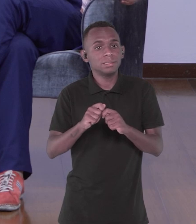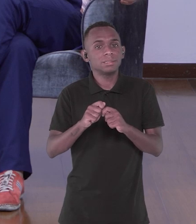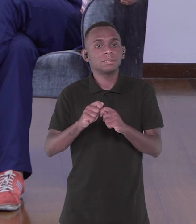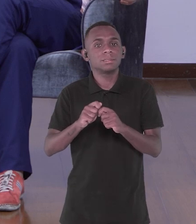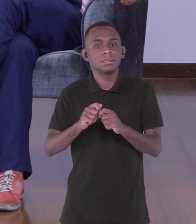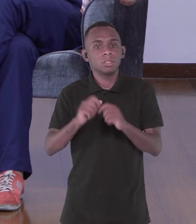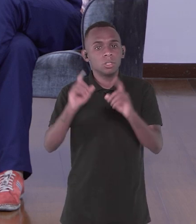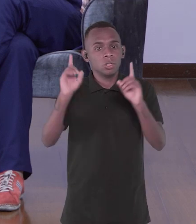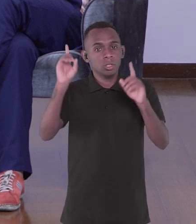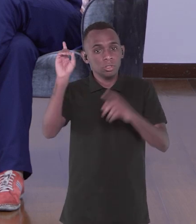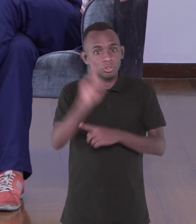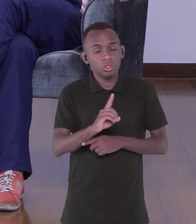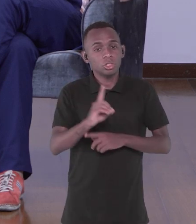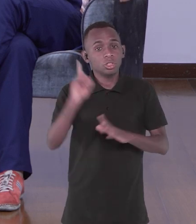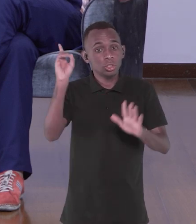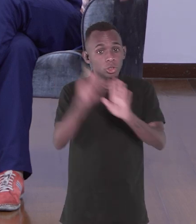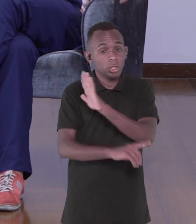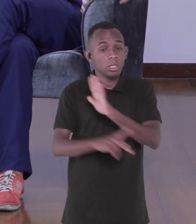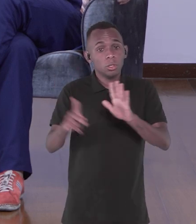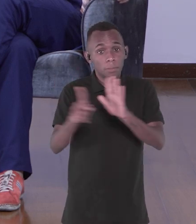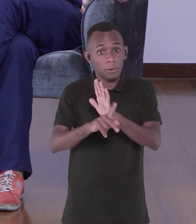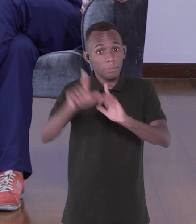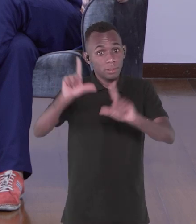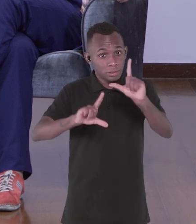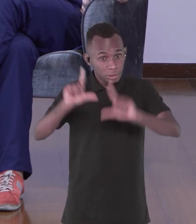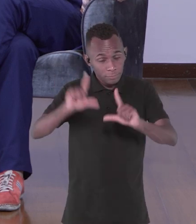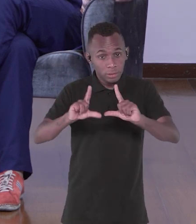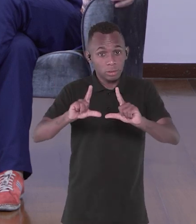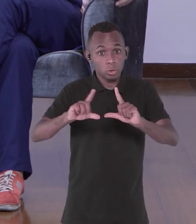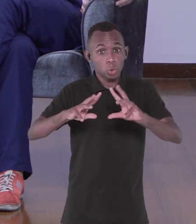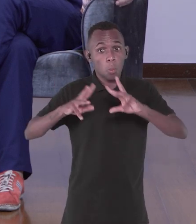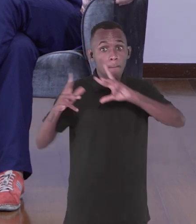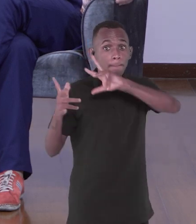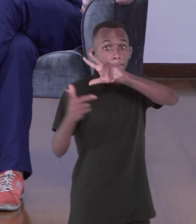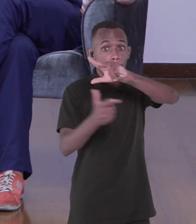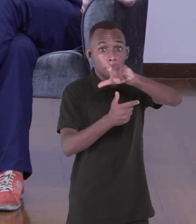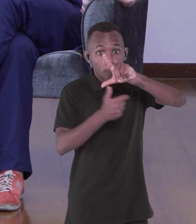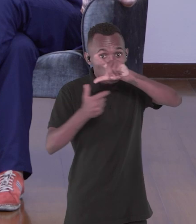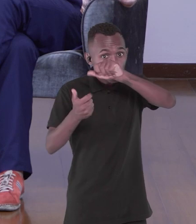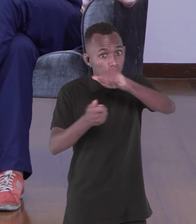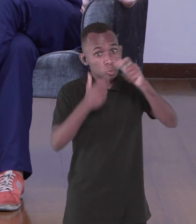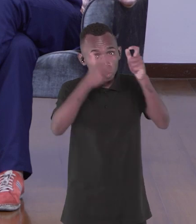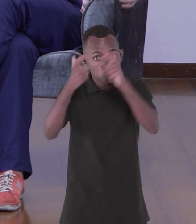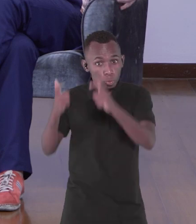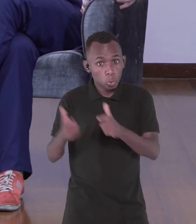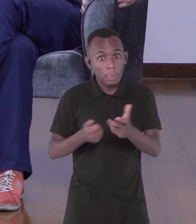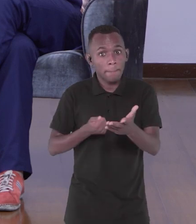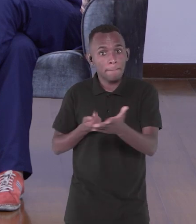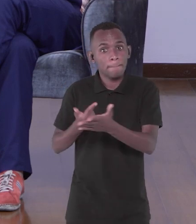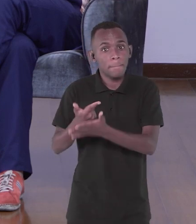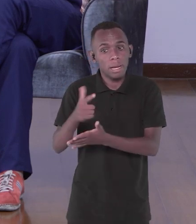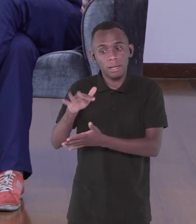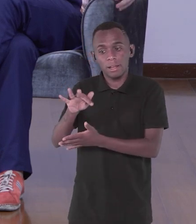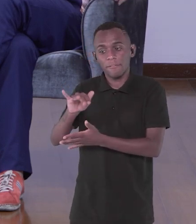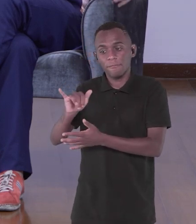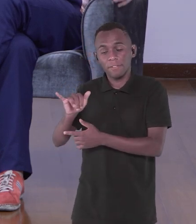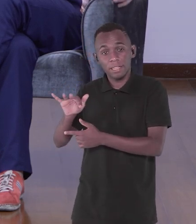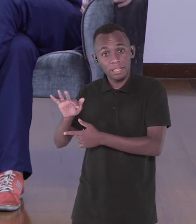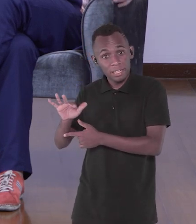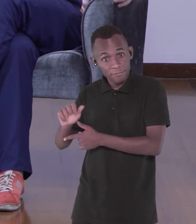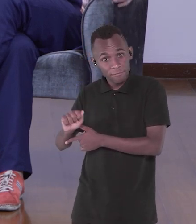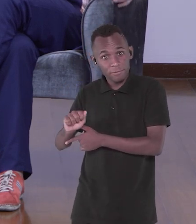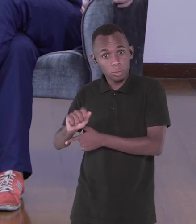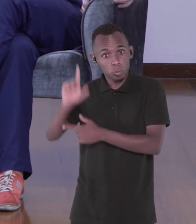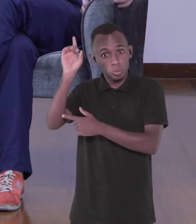TV. Os direitos de TV são as televisões do mundo inteiro que pagam para a FIFA pelo direito de transmitir